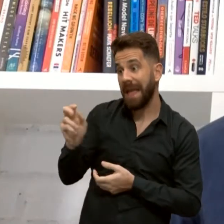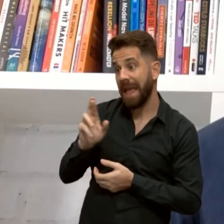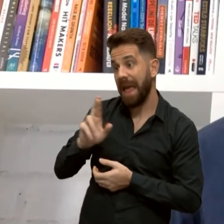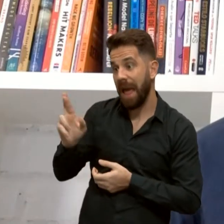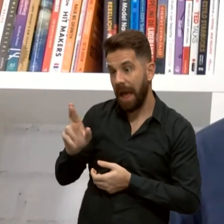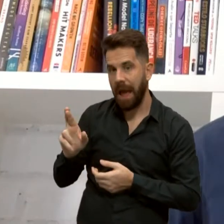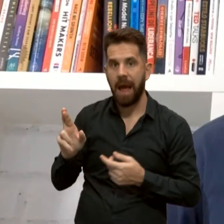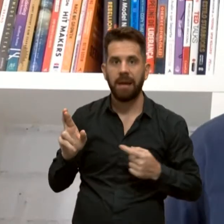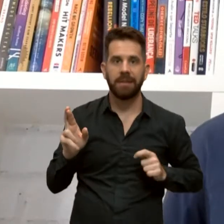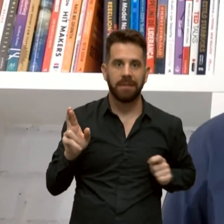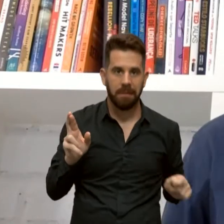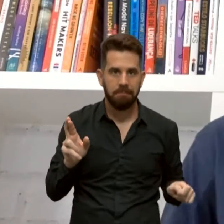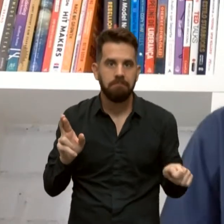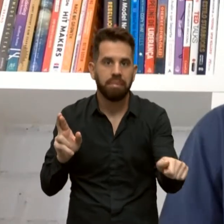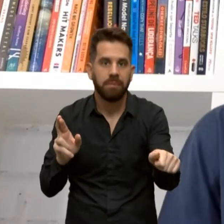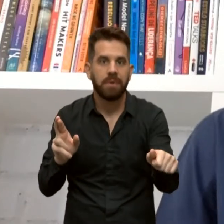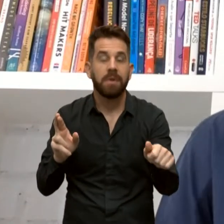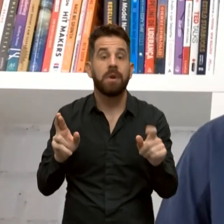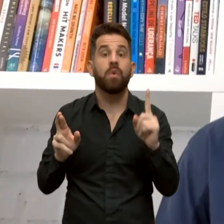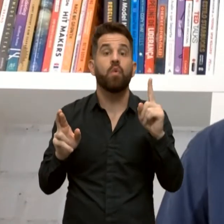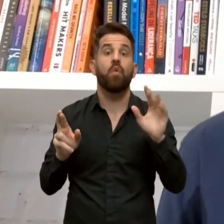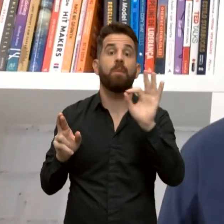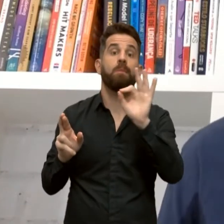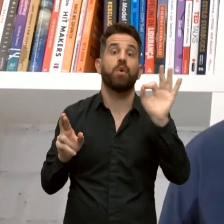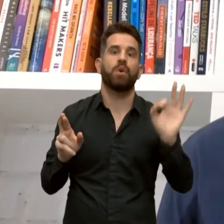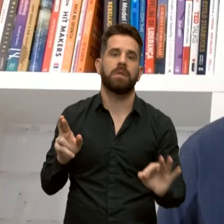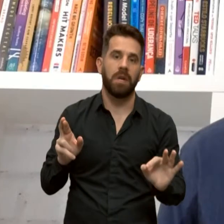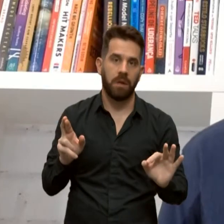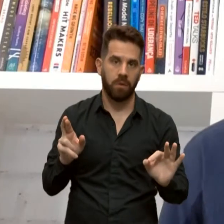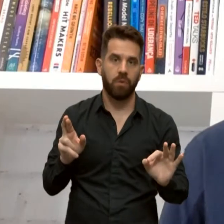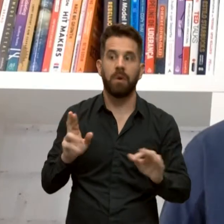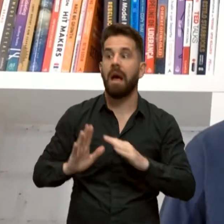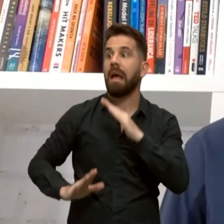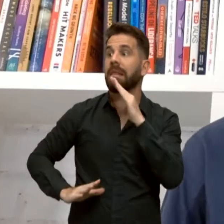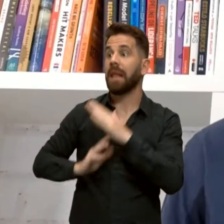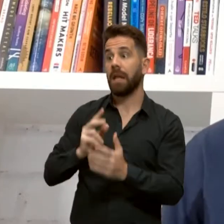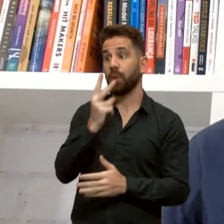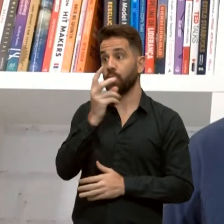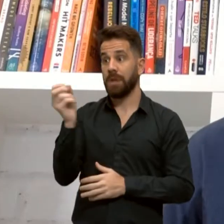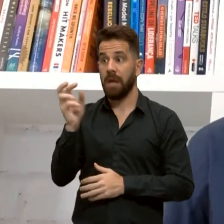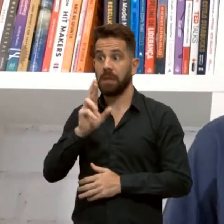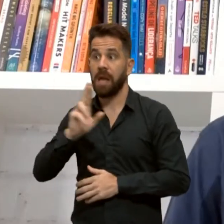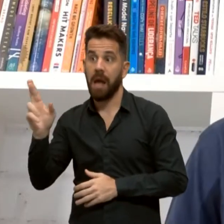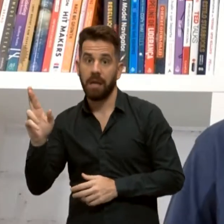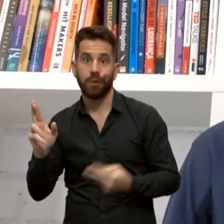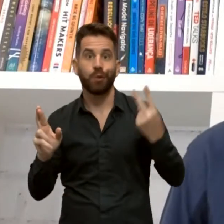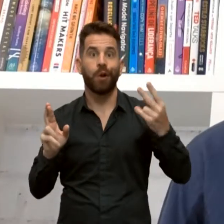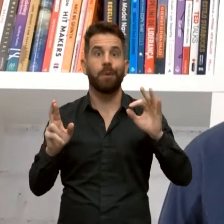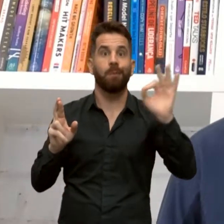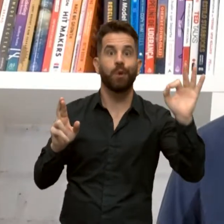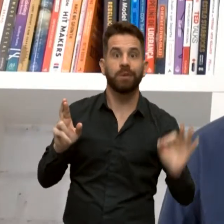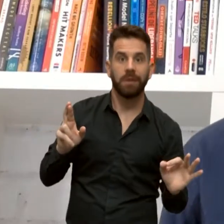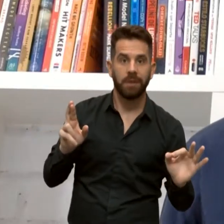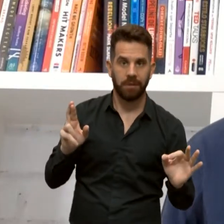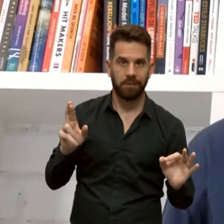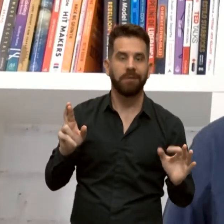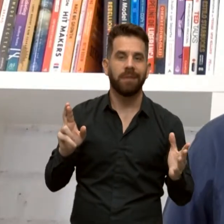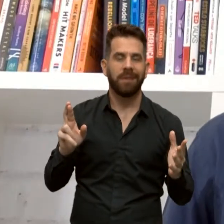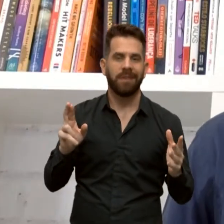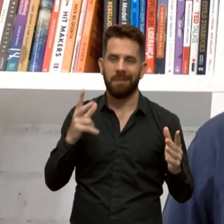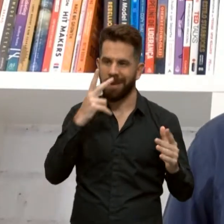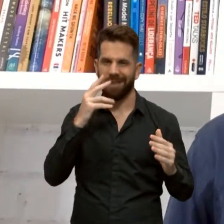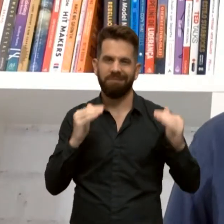de cashback. Se você comprar acima de 200, você vai ter 2% de cashback. Acaba que o consumidor pode